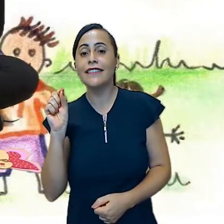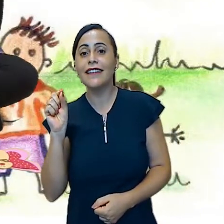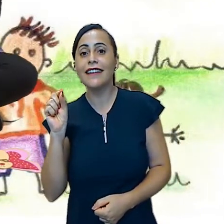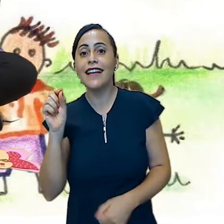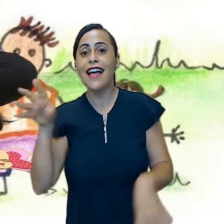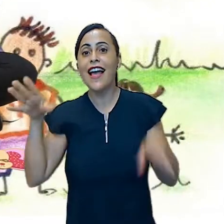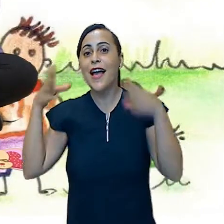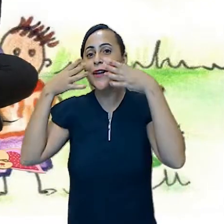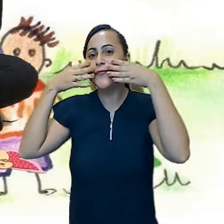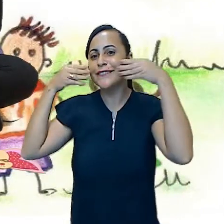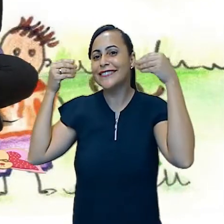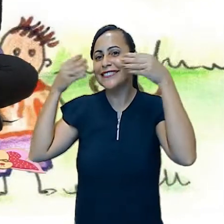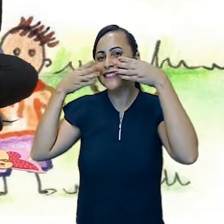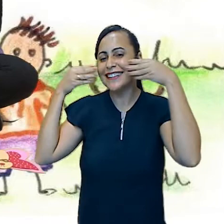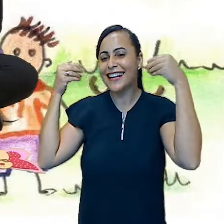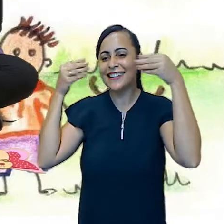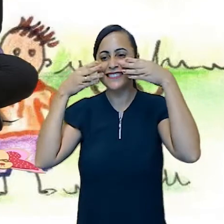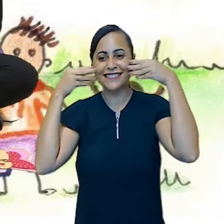Um gato.